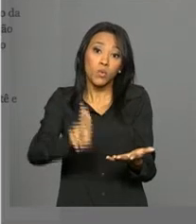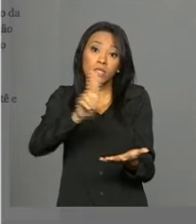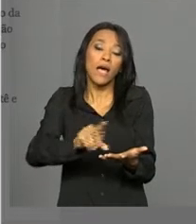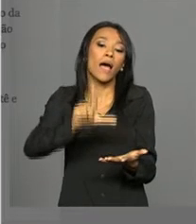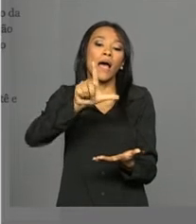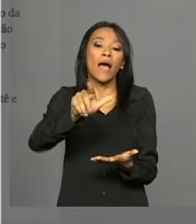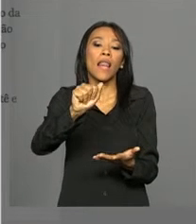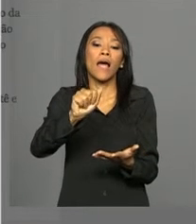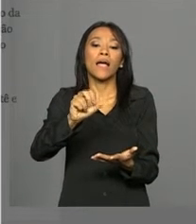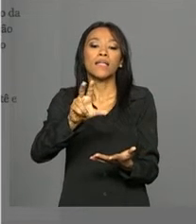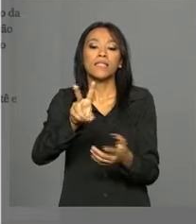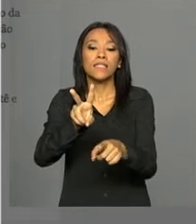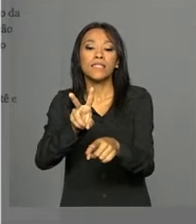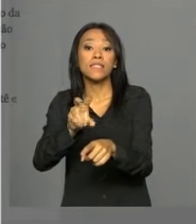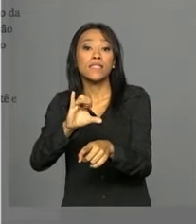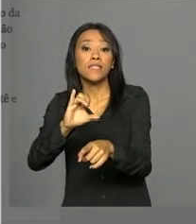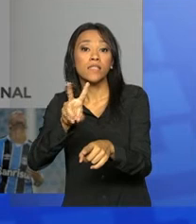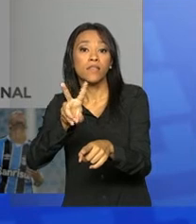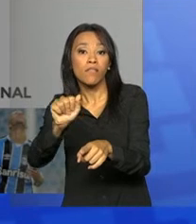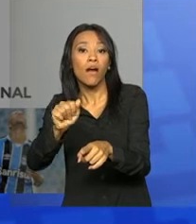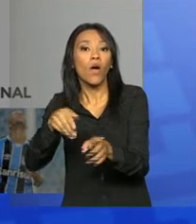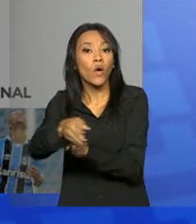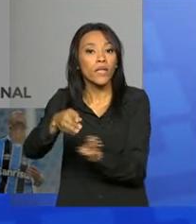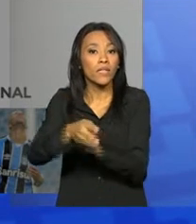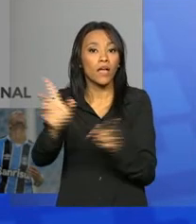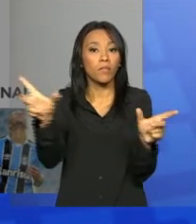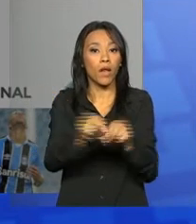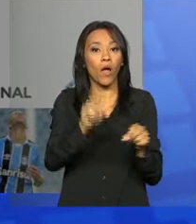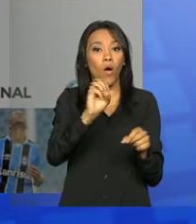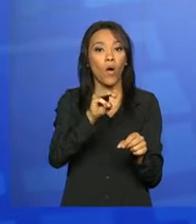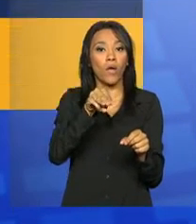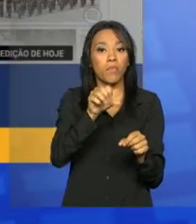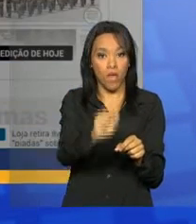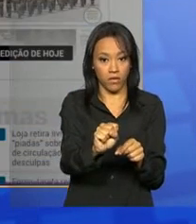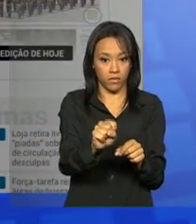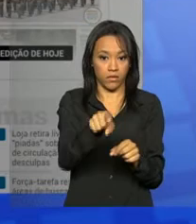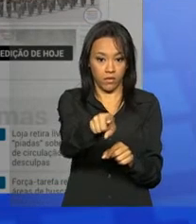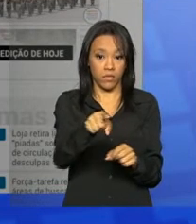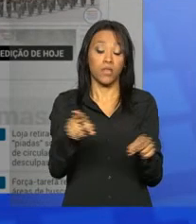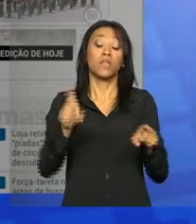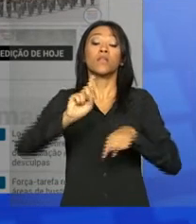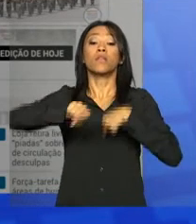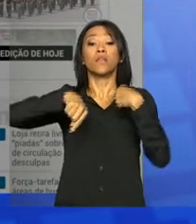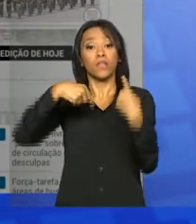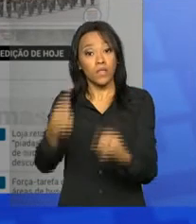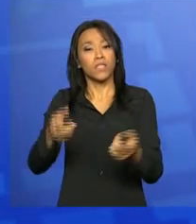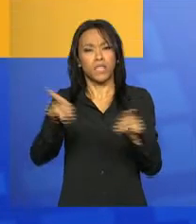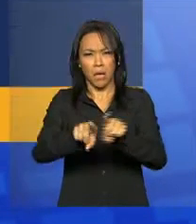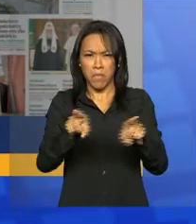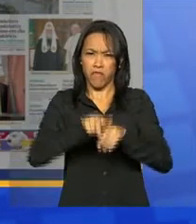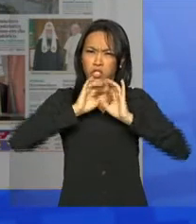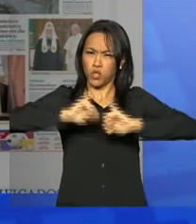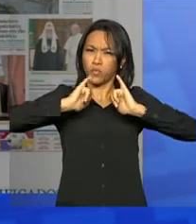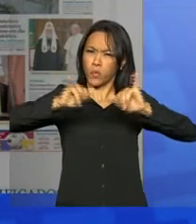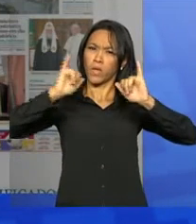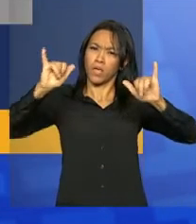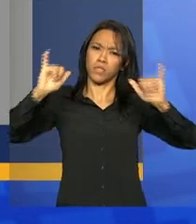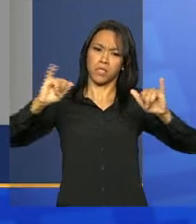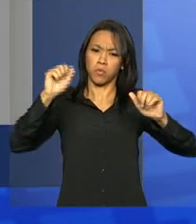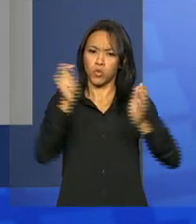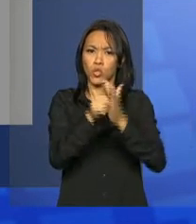recomendados pela organização mundial da saúde o dia nacional de mobilização zica 0 foi manchete dos principais jornais do